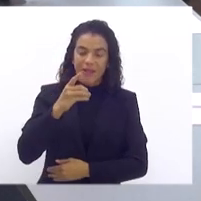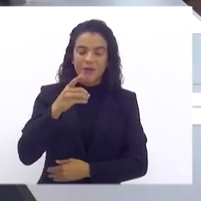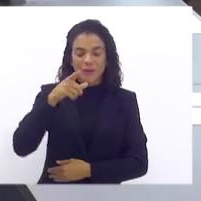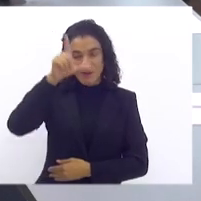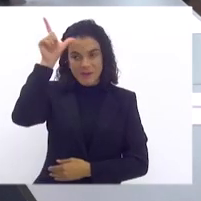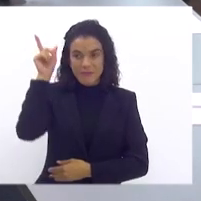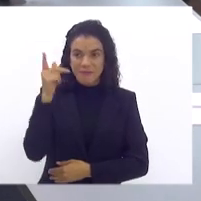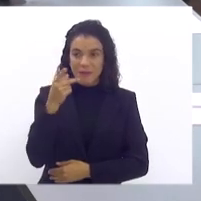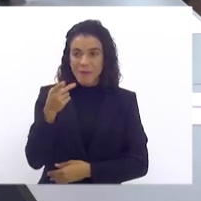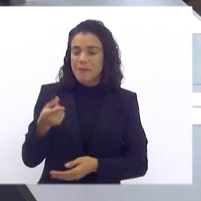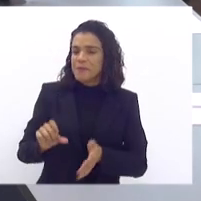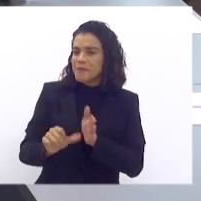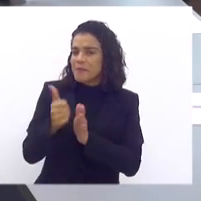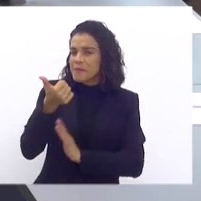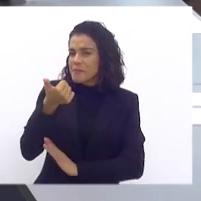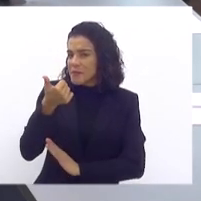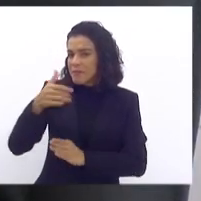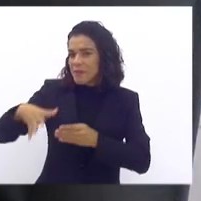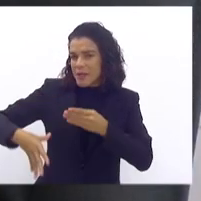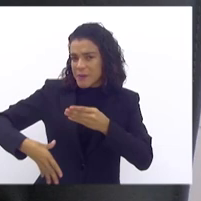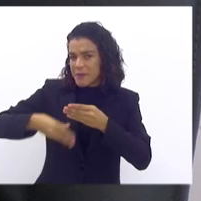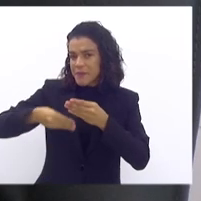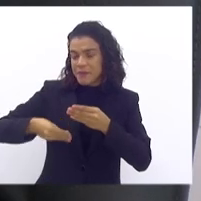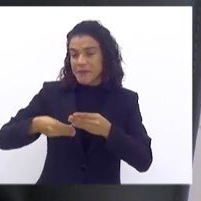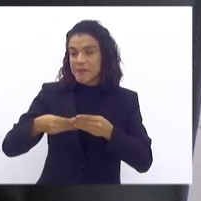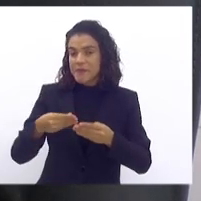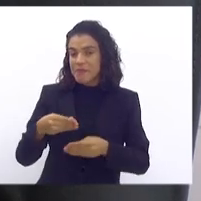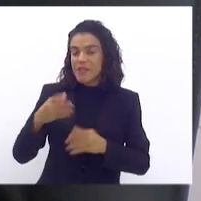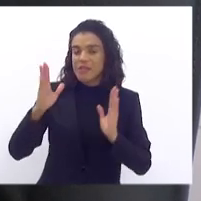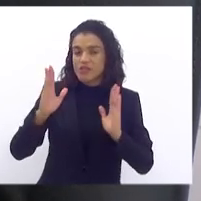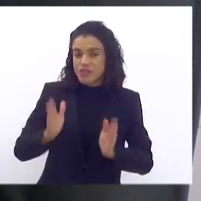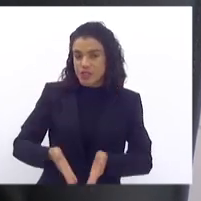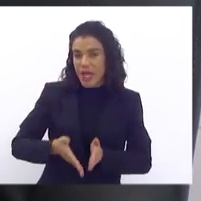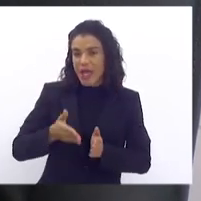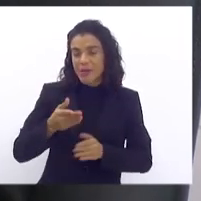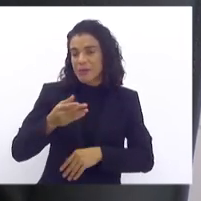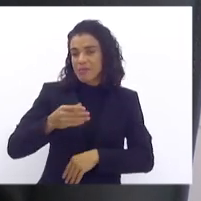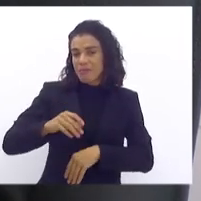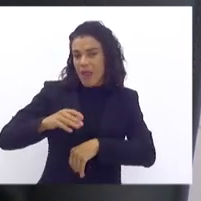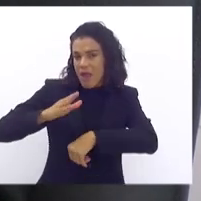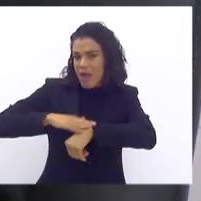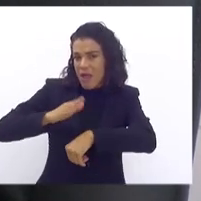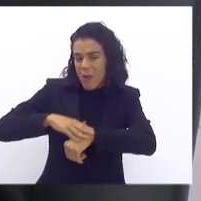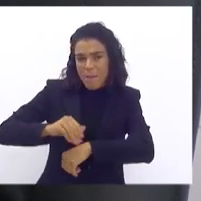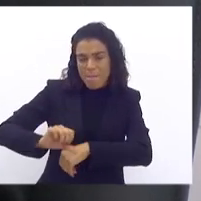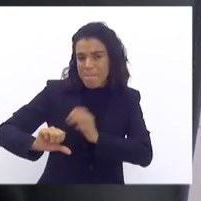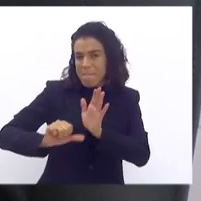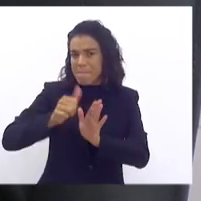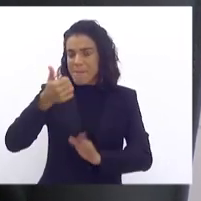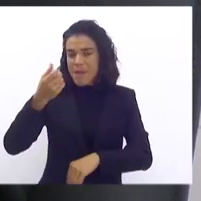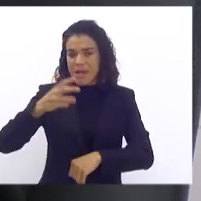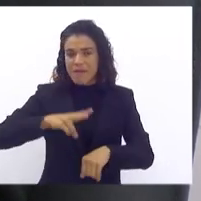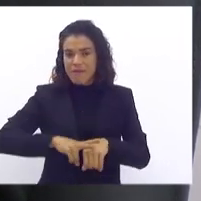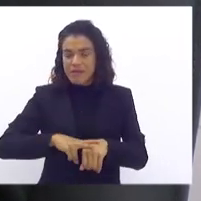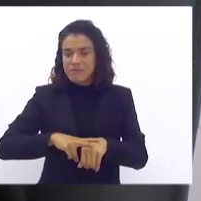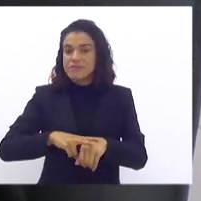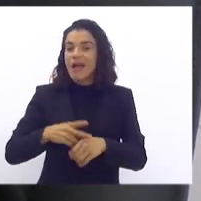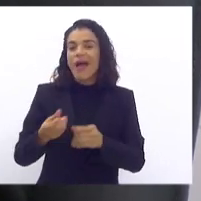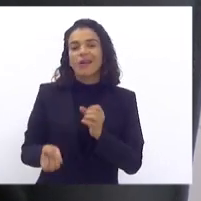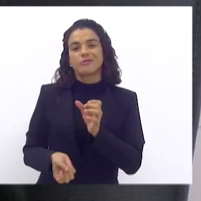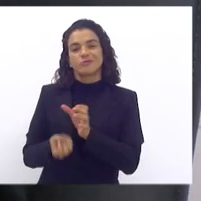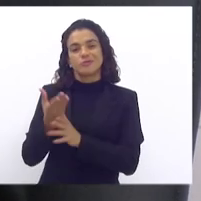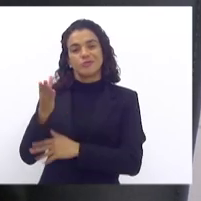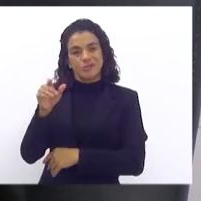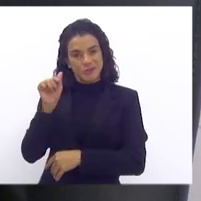responde. Primeira observação, doutora Adriana, que já no primeiro momento que nós nos reunimos, surgiu